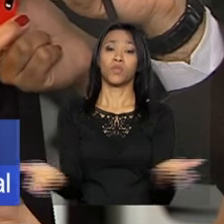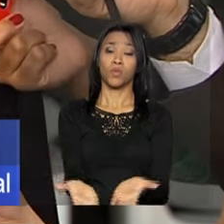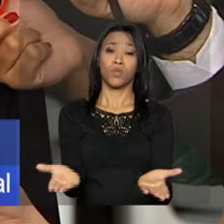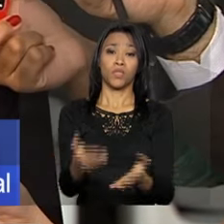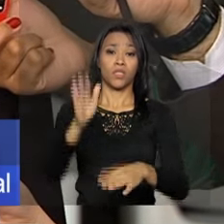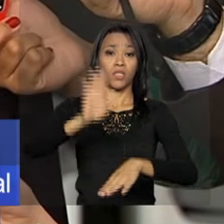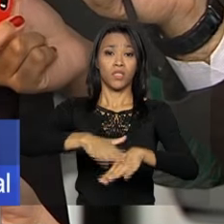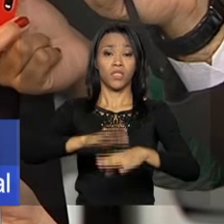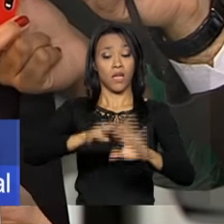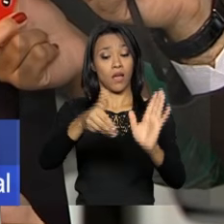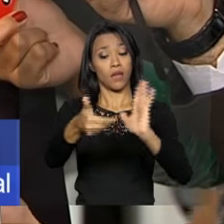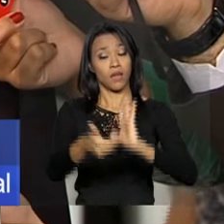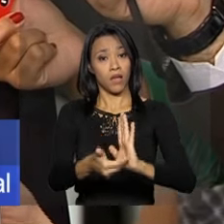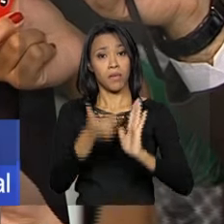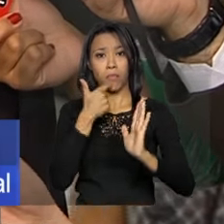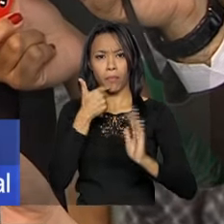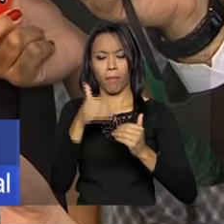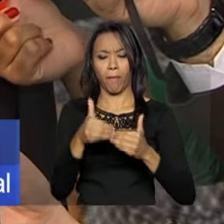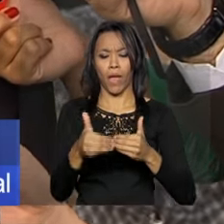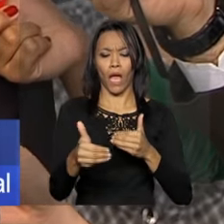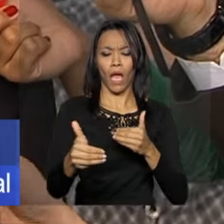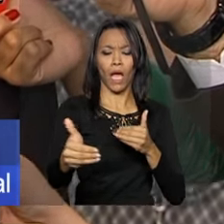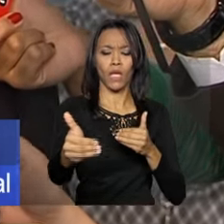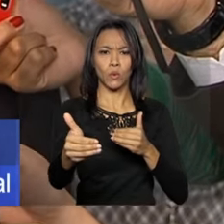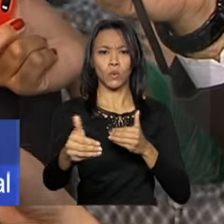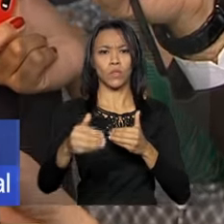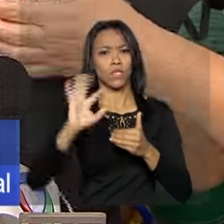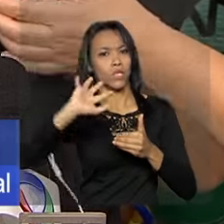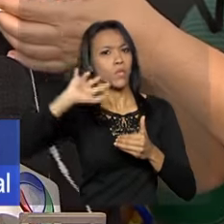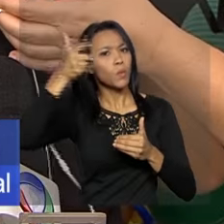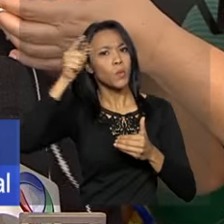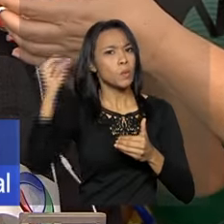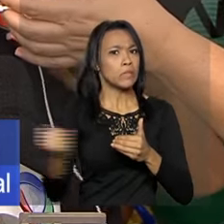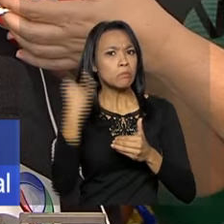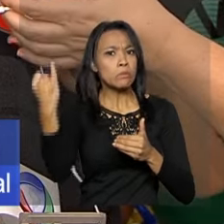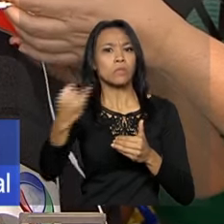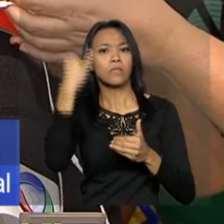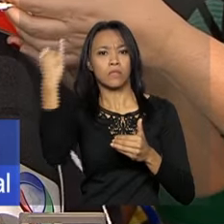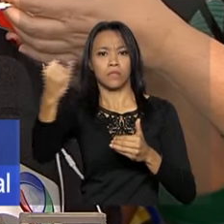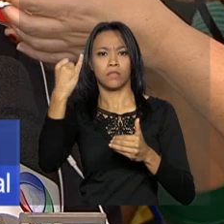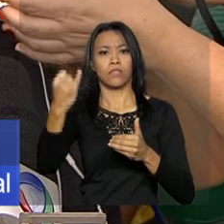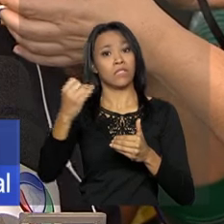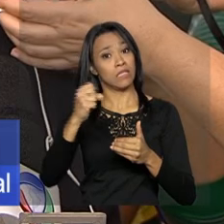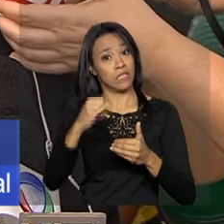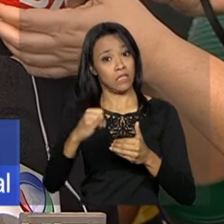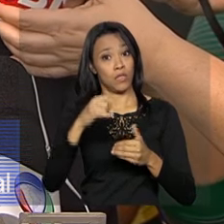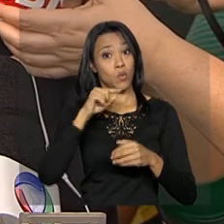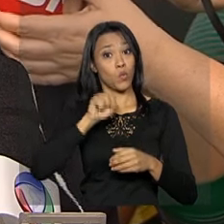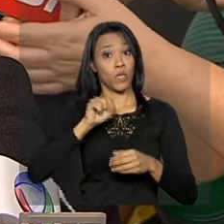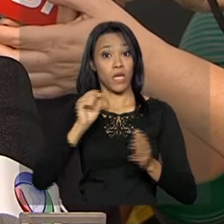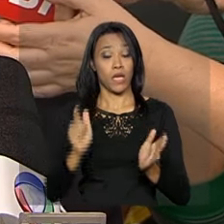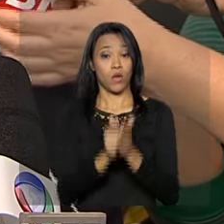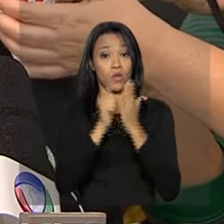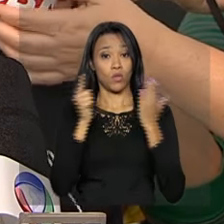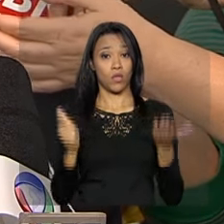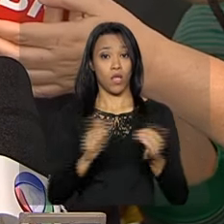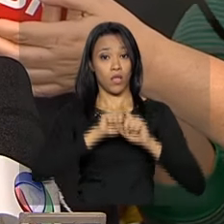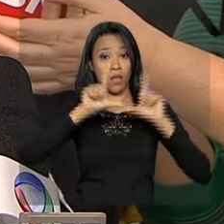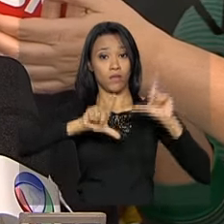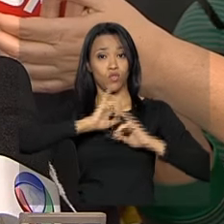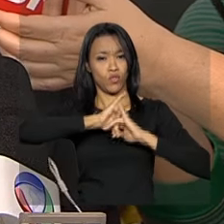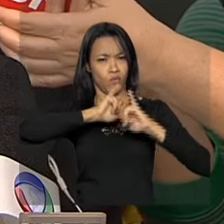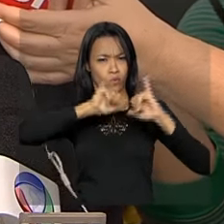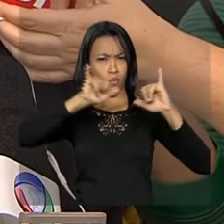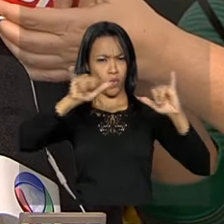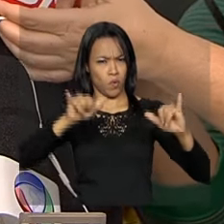Deputados está à véspera de uma decisão importante se de fato o conteúdo divulgado pela imprensa